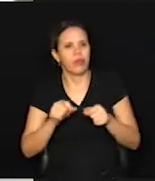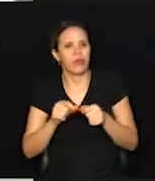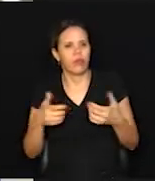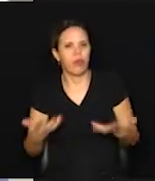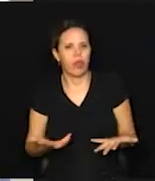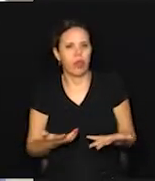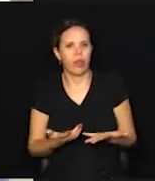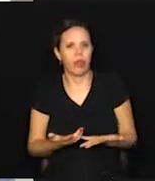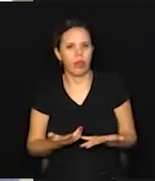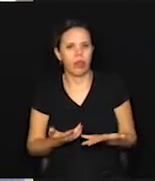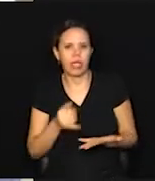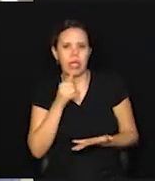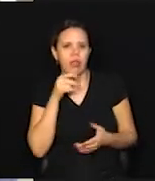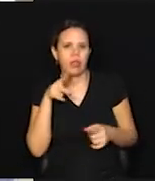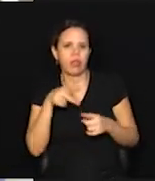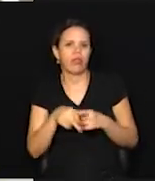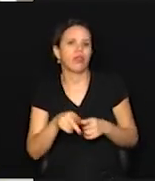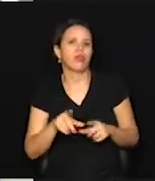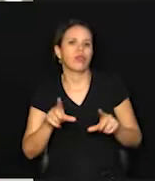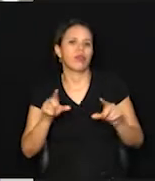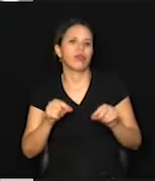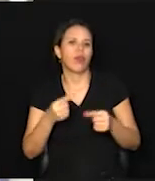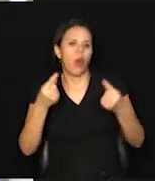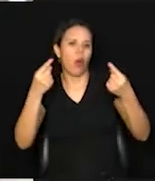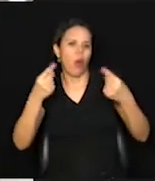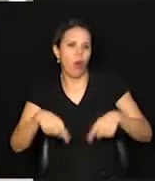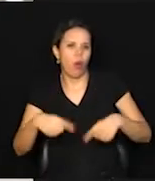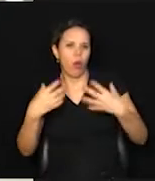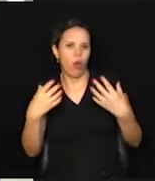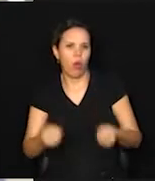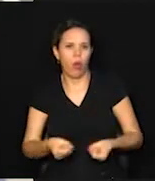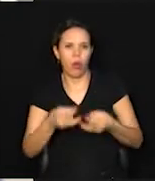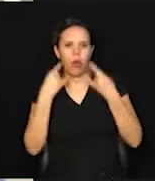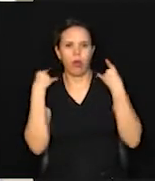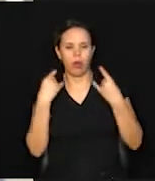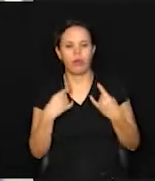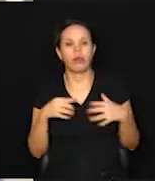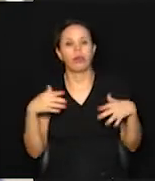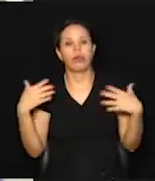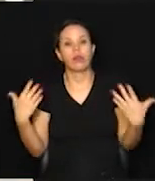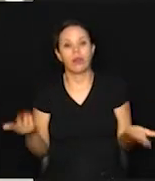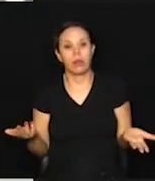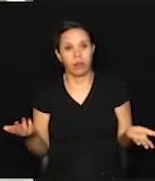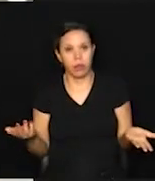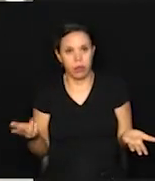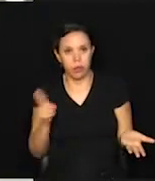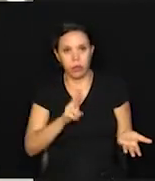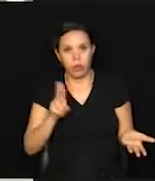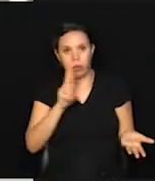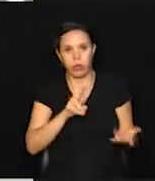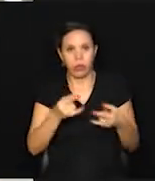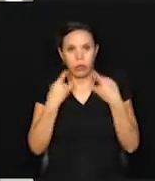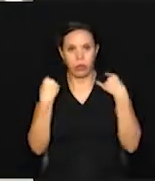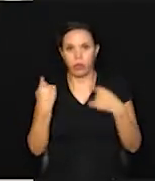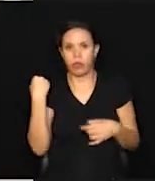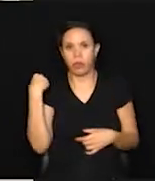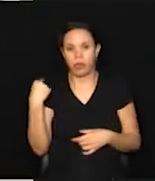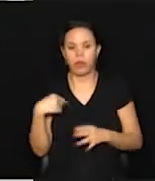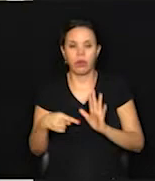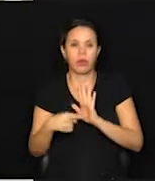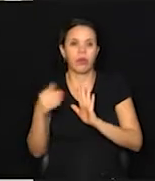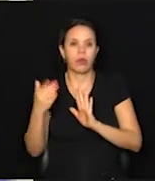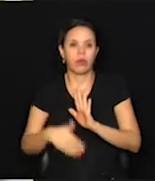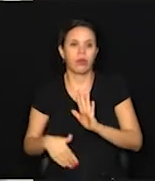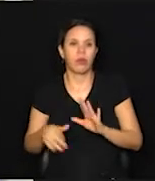né, o boicote, por exemplo, o ataque contra a adoção do uso de máscaras, quando o uso de máscara já estava